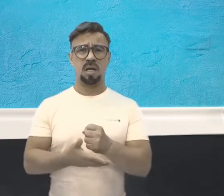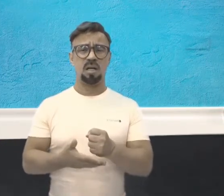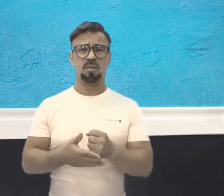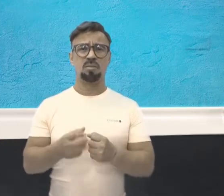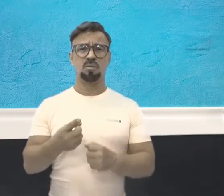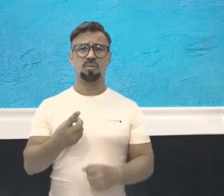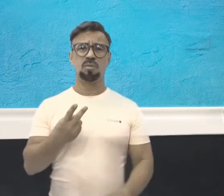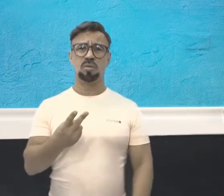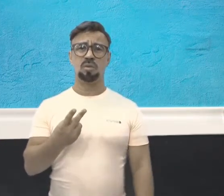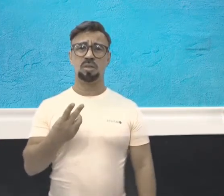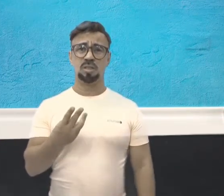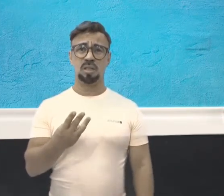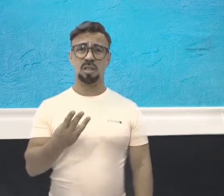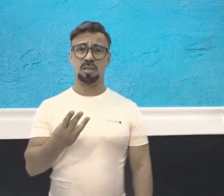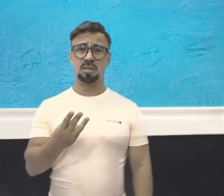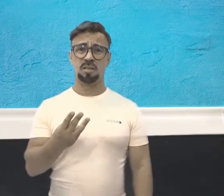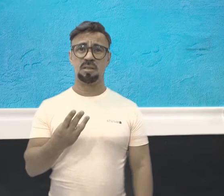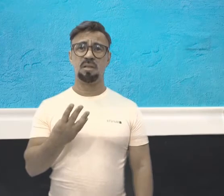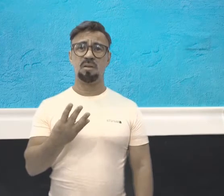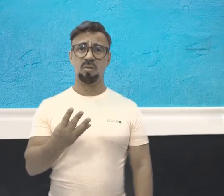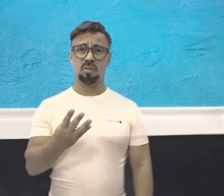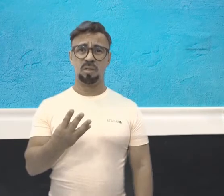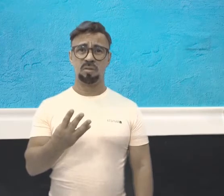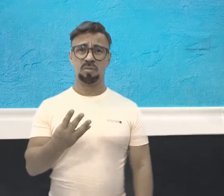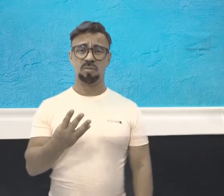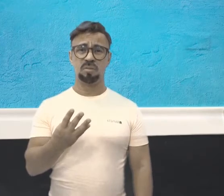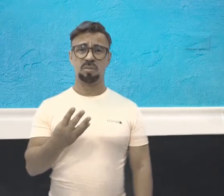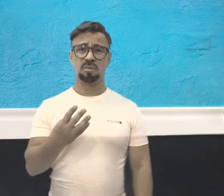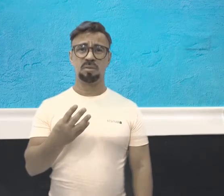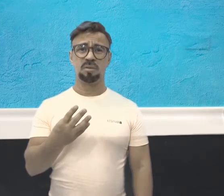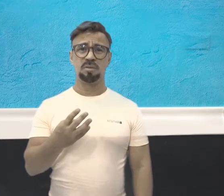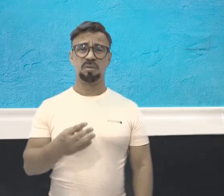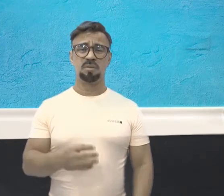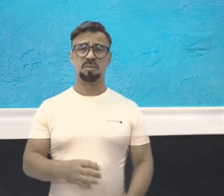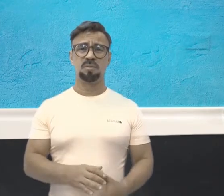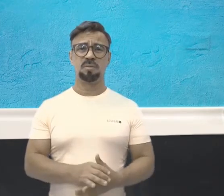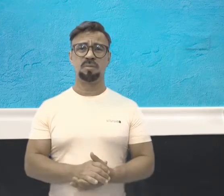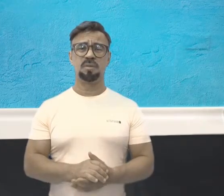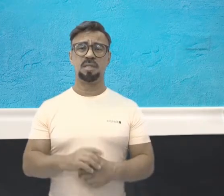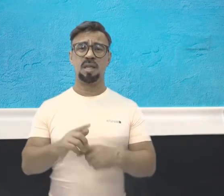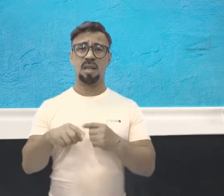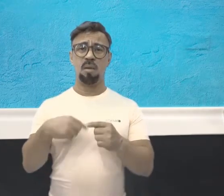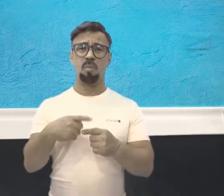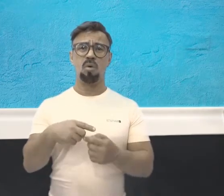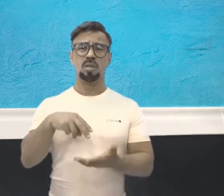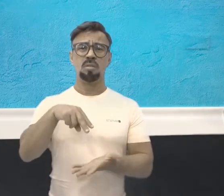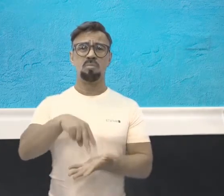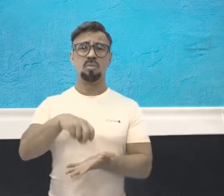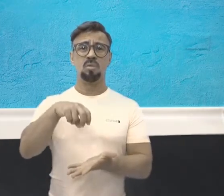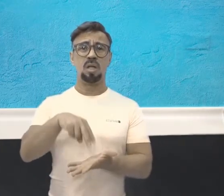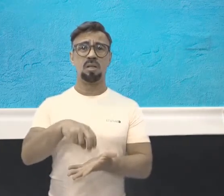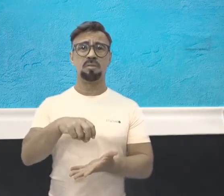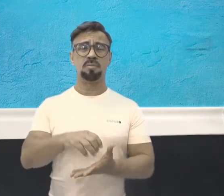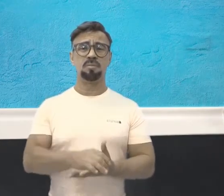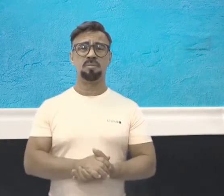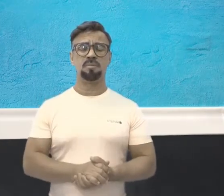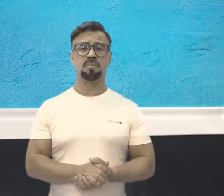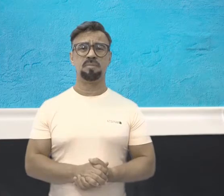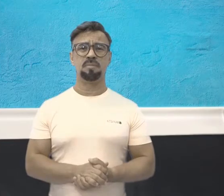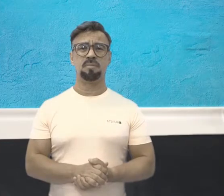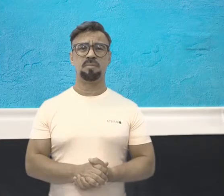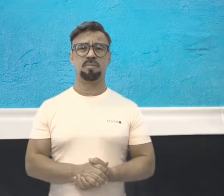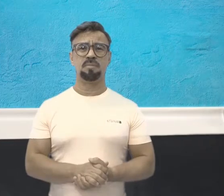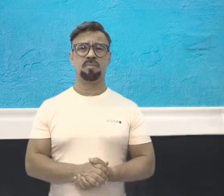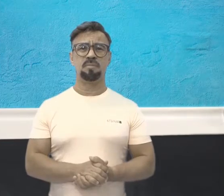um dois três quatro e depois saltando para trás me levantar a